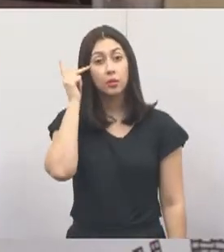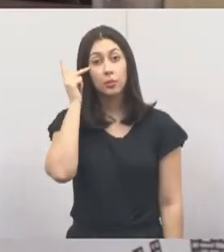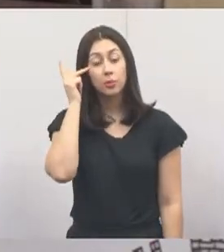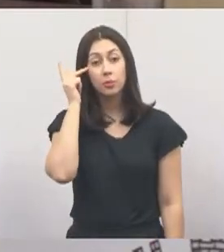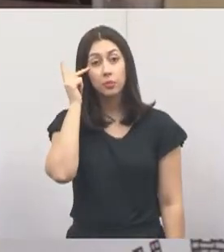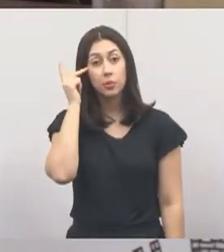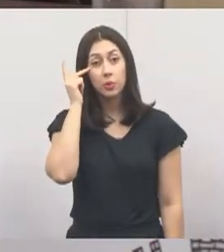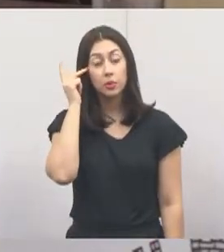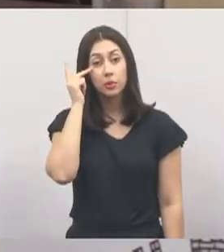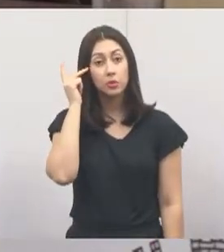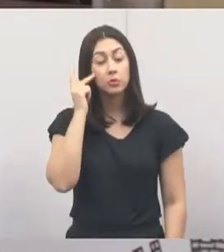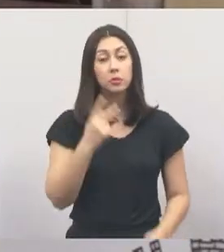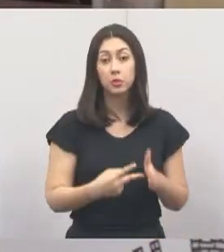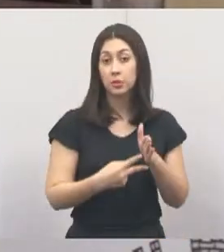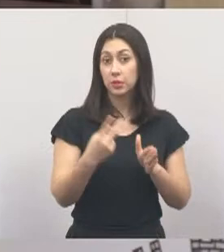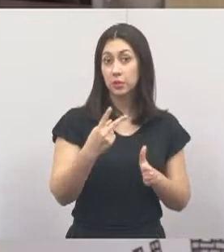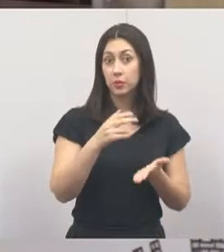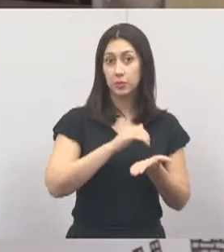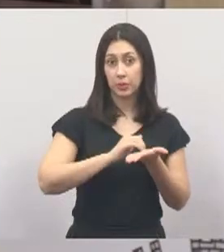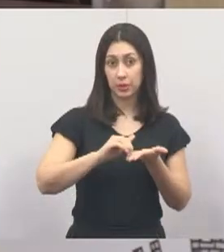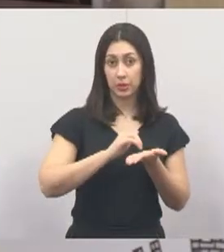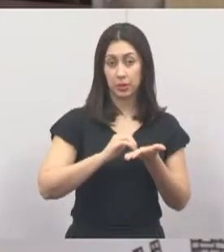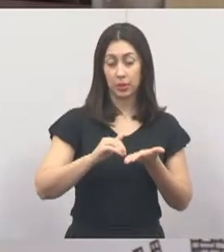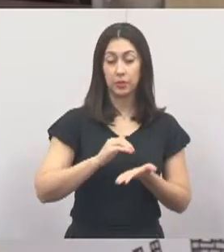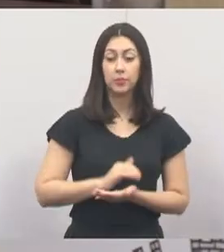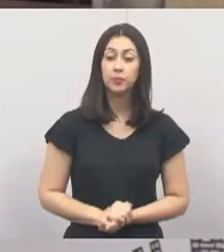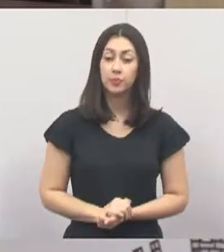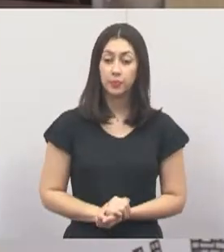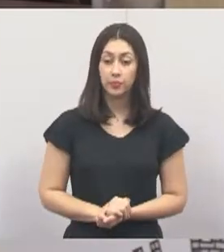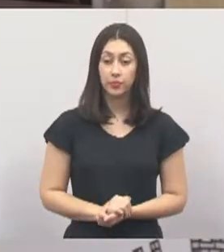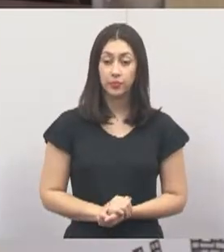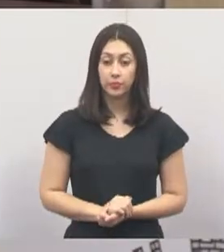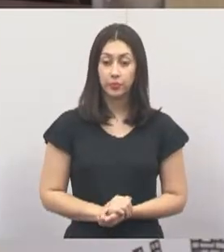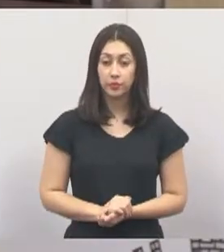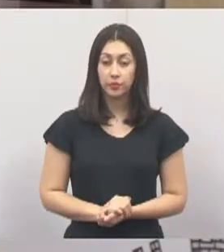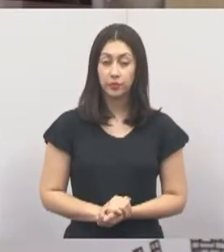dos Santos, Paulinho do Esporte, segundo secretário.